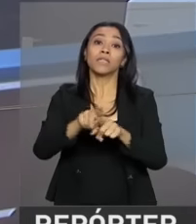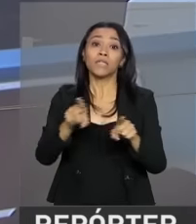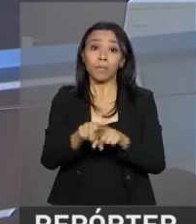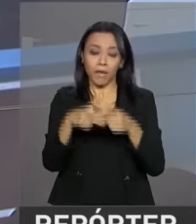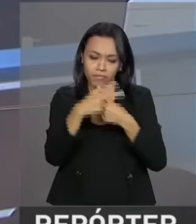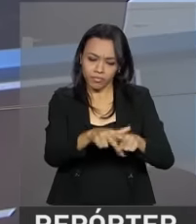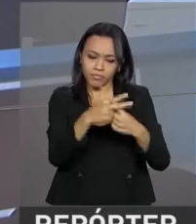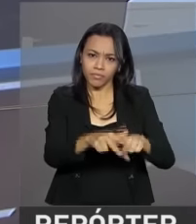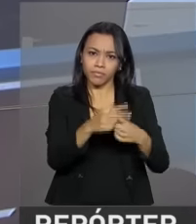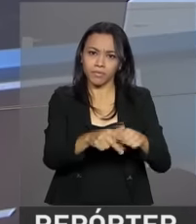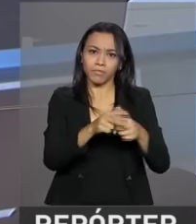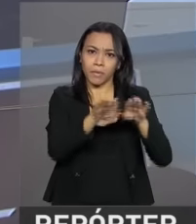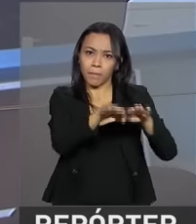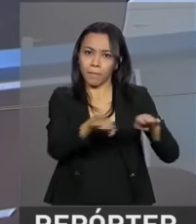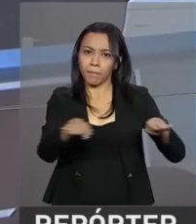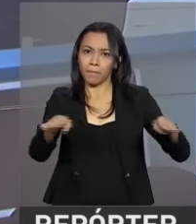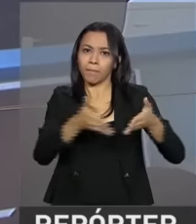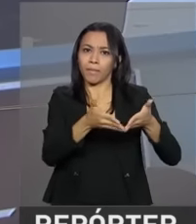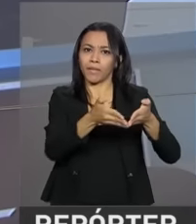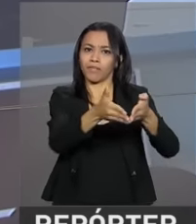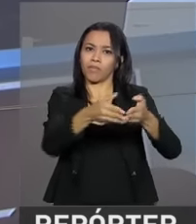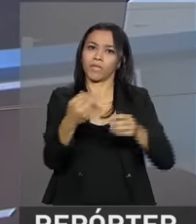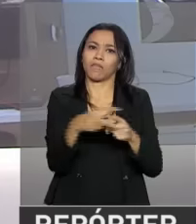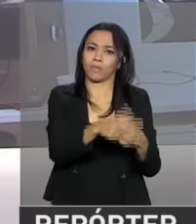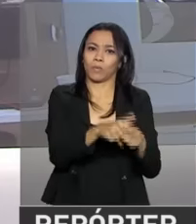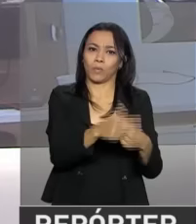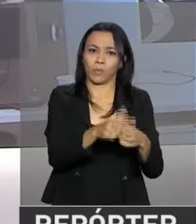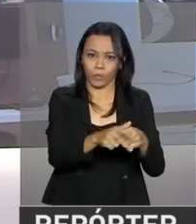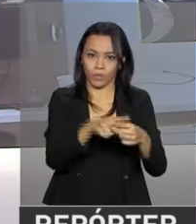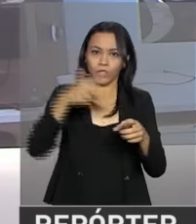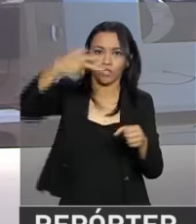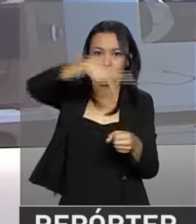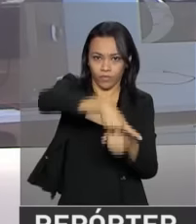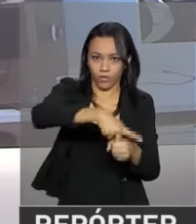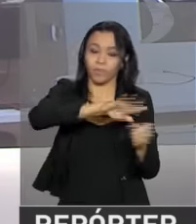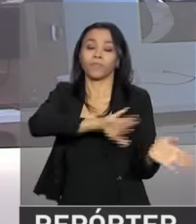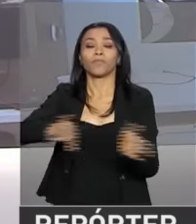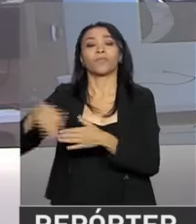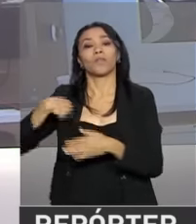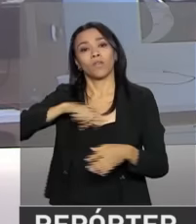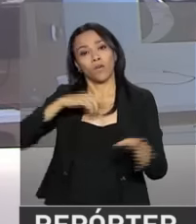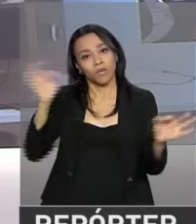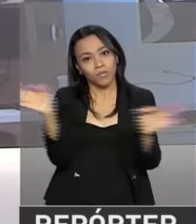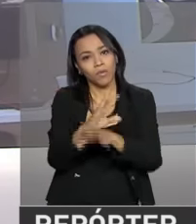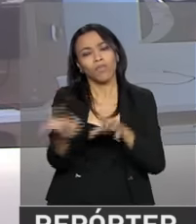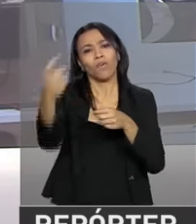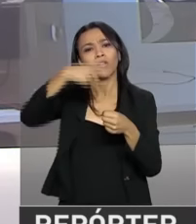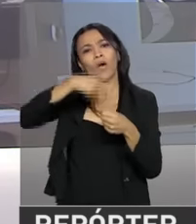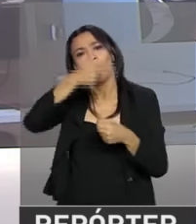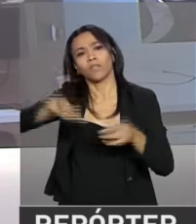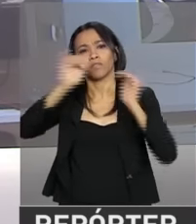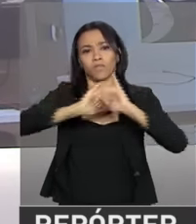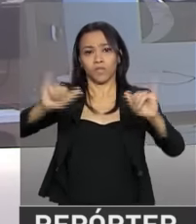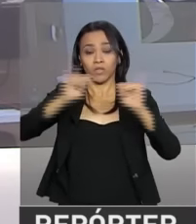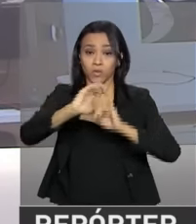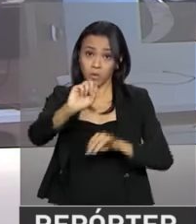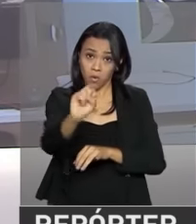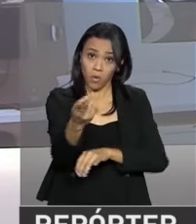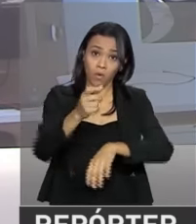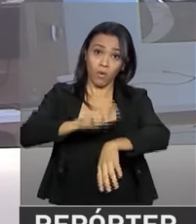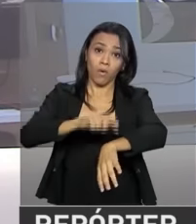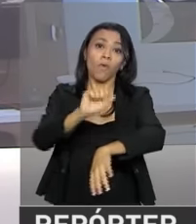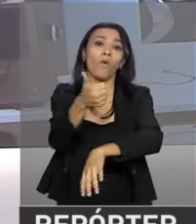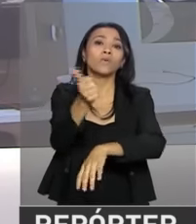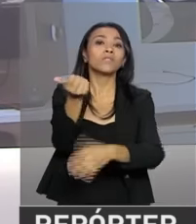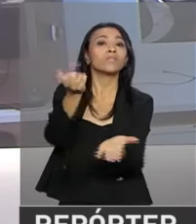operação de plataformas que estavam em manutenção. Nós ficamos por aqui, voltamos a qualquer momento com outras informações ou às 11 da manhã